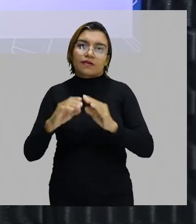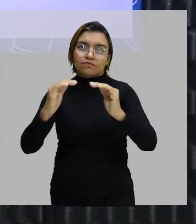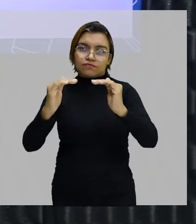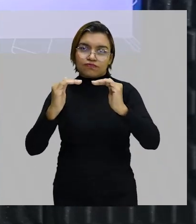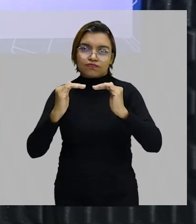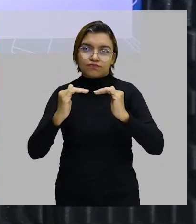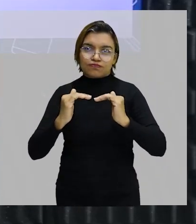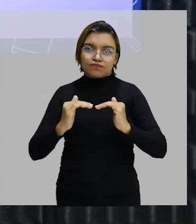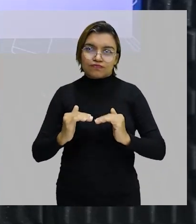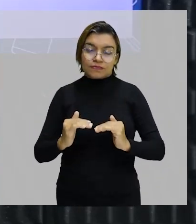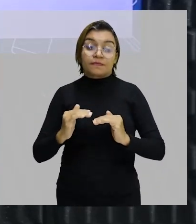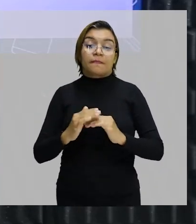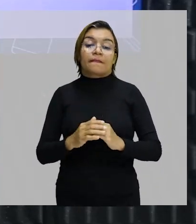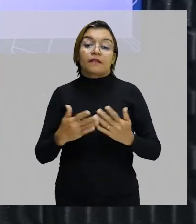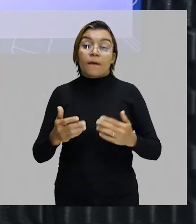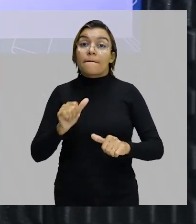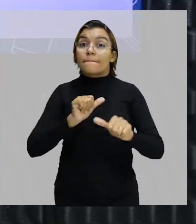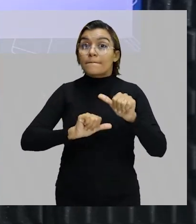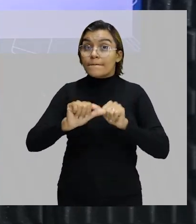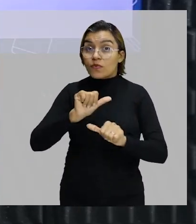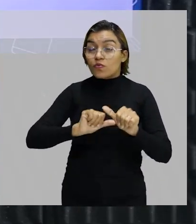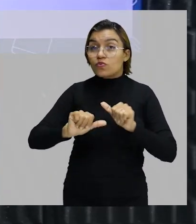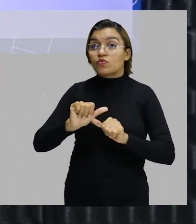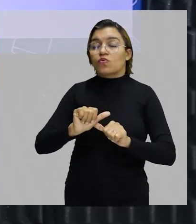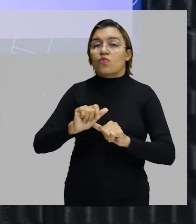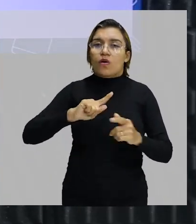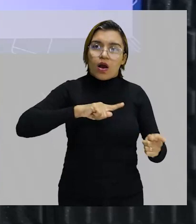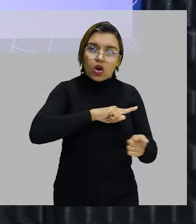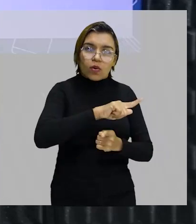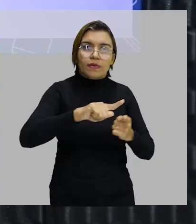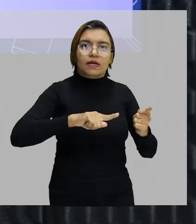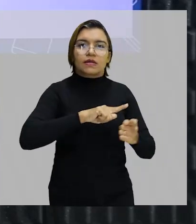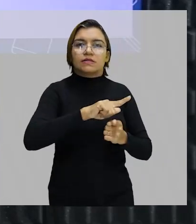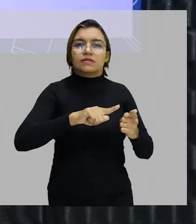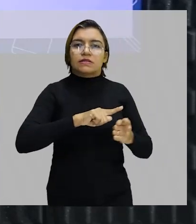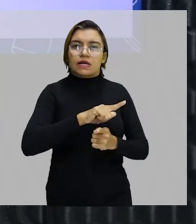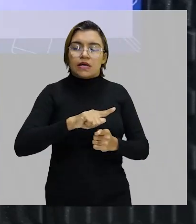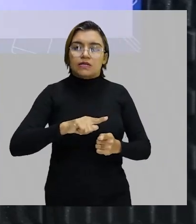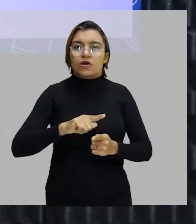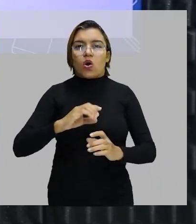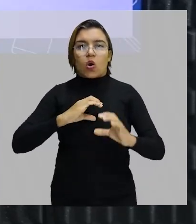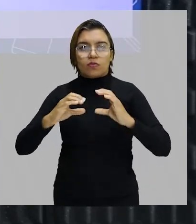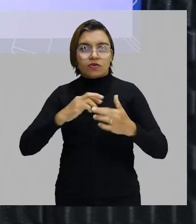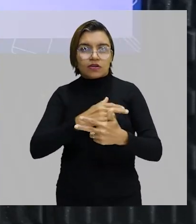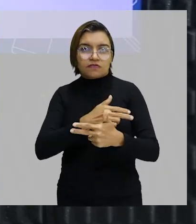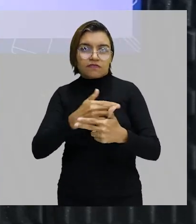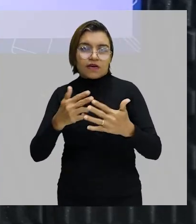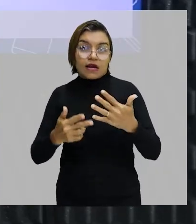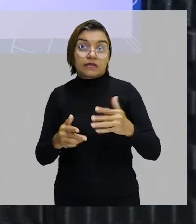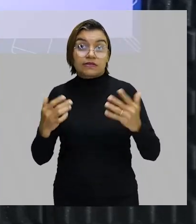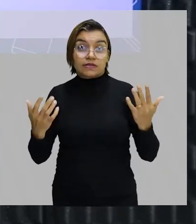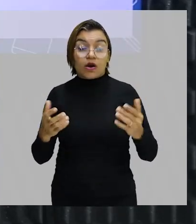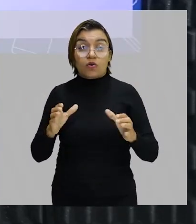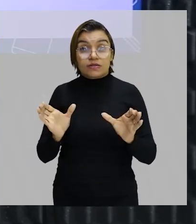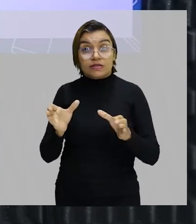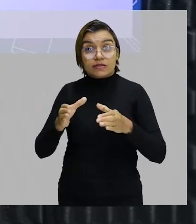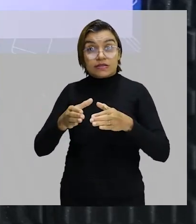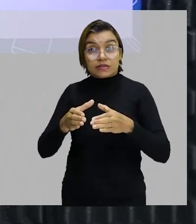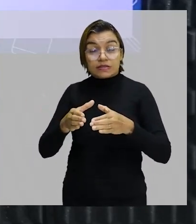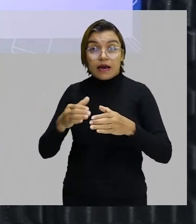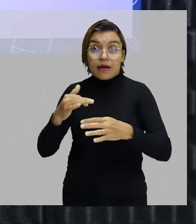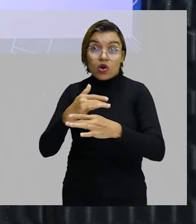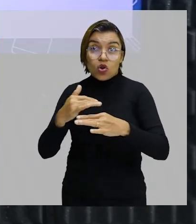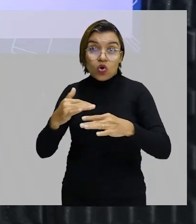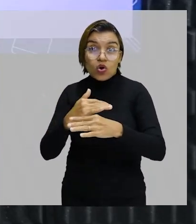vertical. Isso mudou com a evolução da globalização, dos meios de comunicação, de transporte. Hoje, as metrópoles nacionais, como São